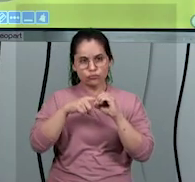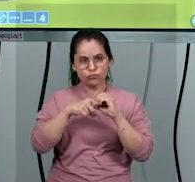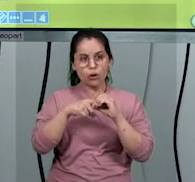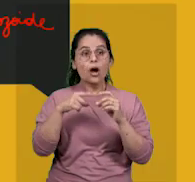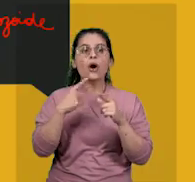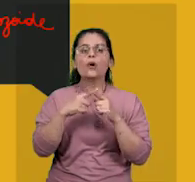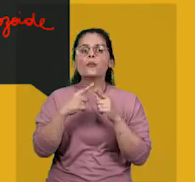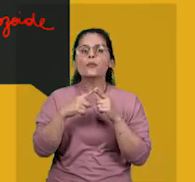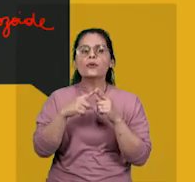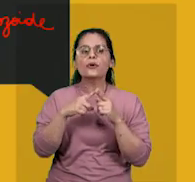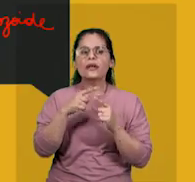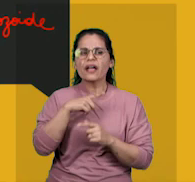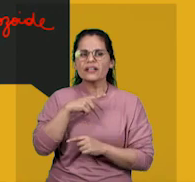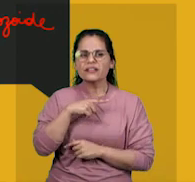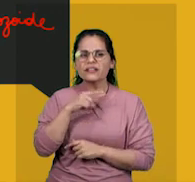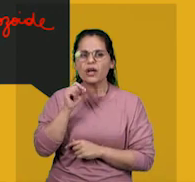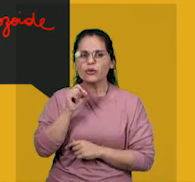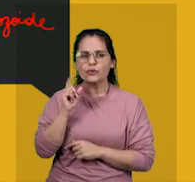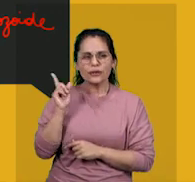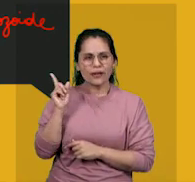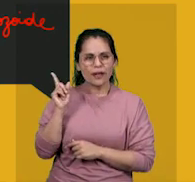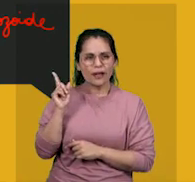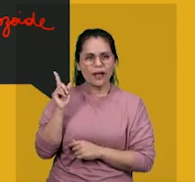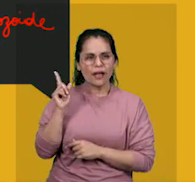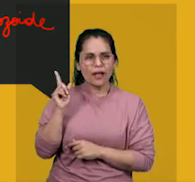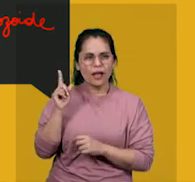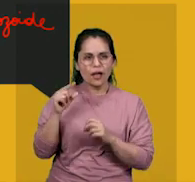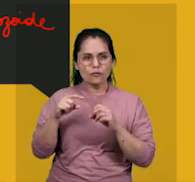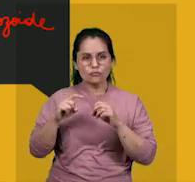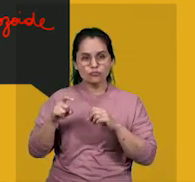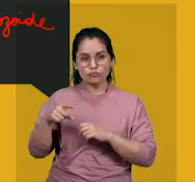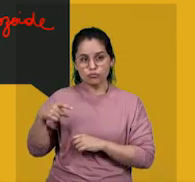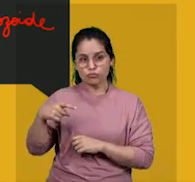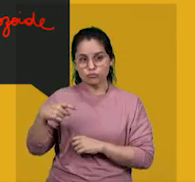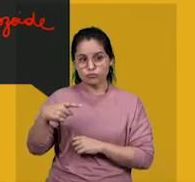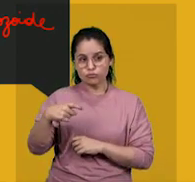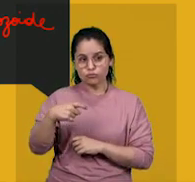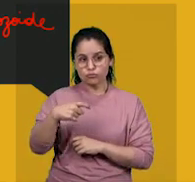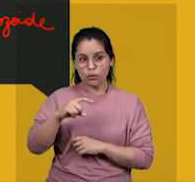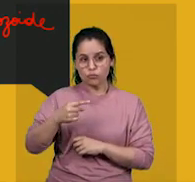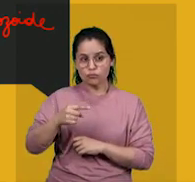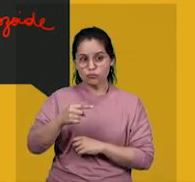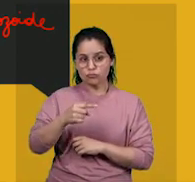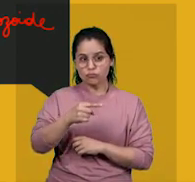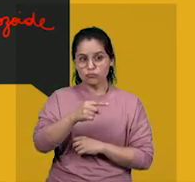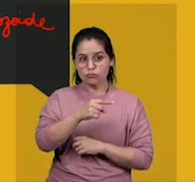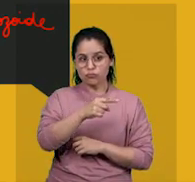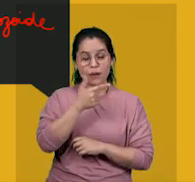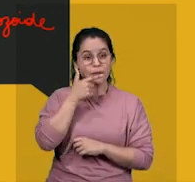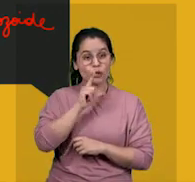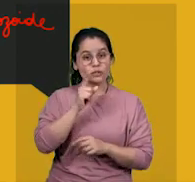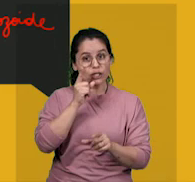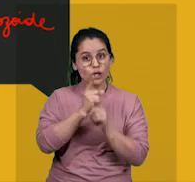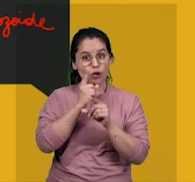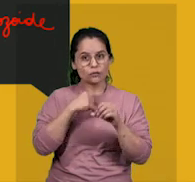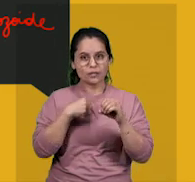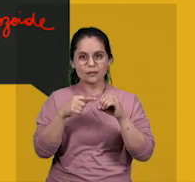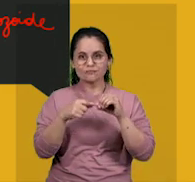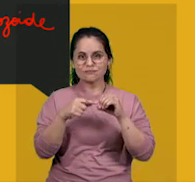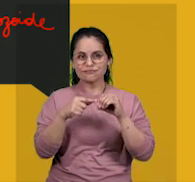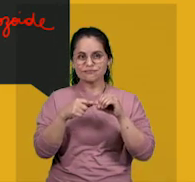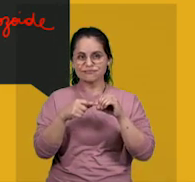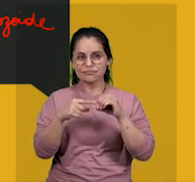tem isso aqui? Para ela poder se mover no líquido até encontrar a